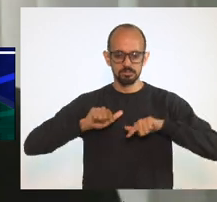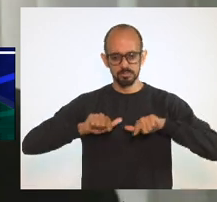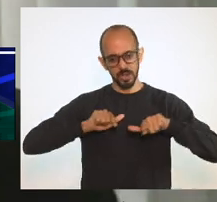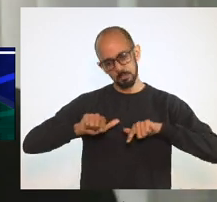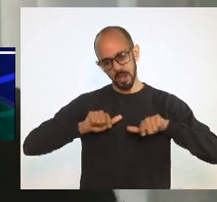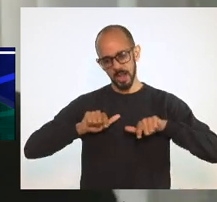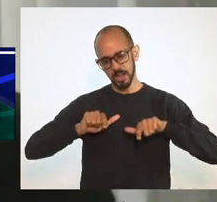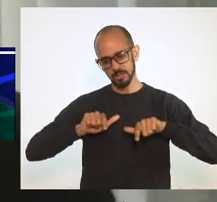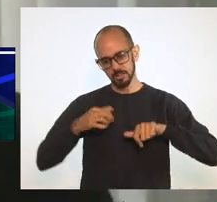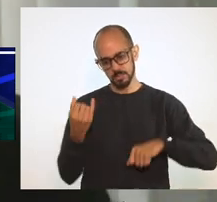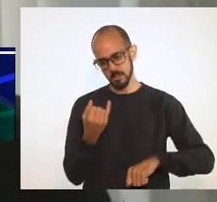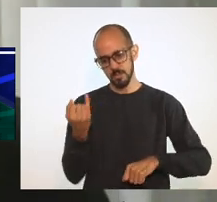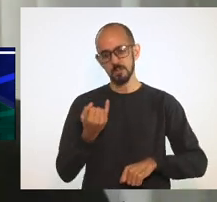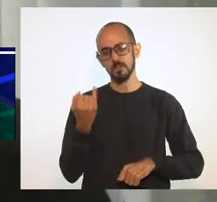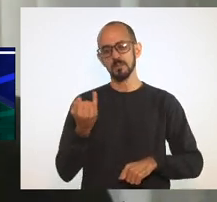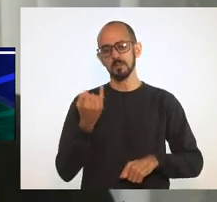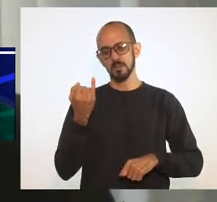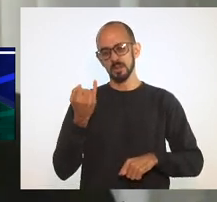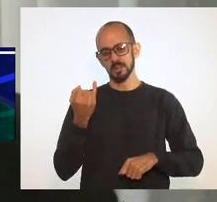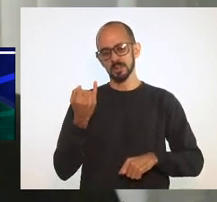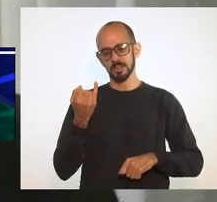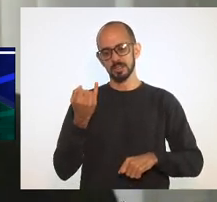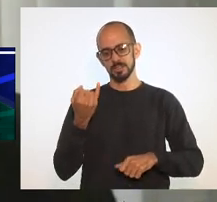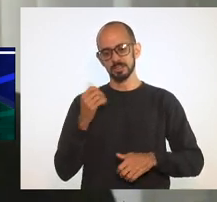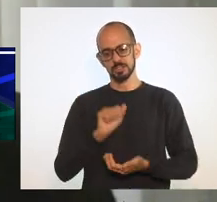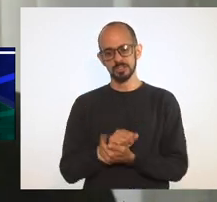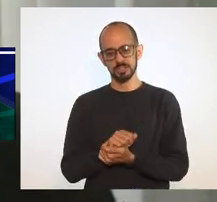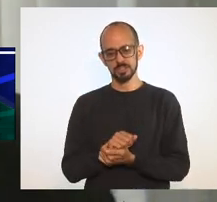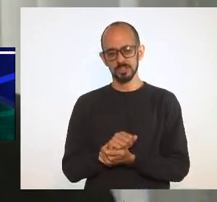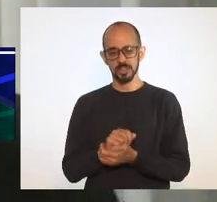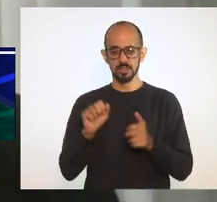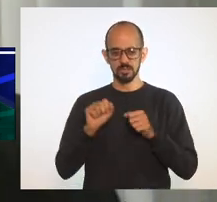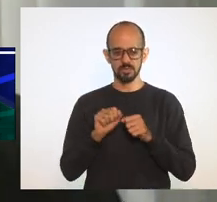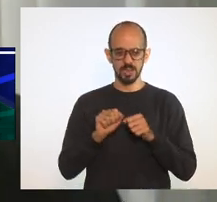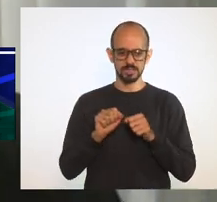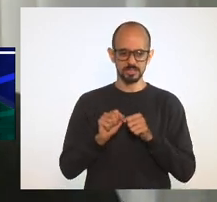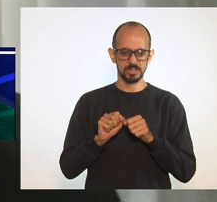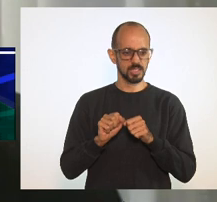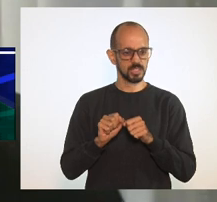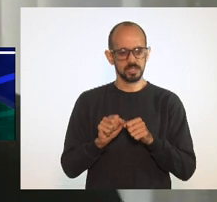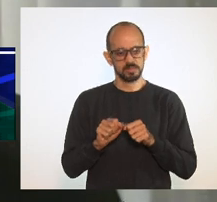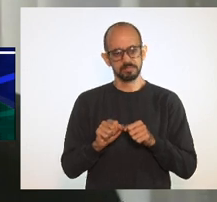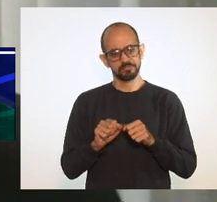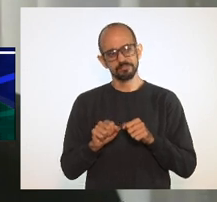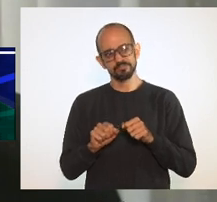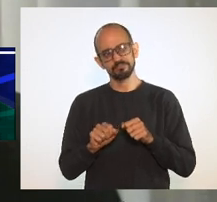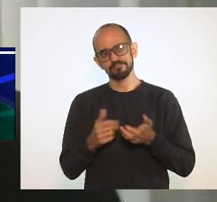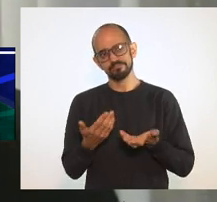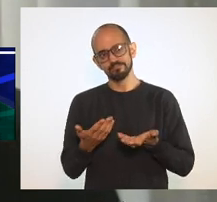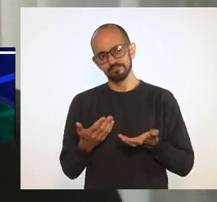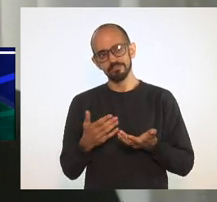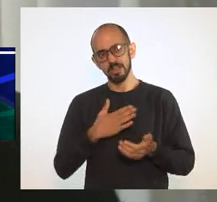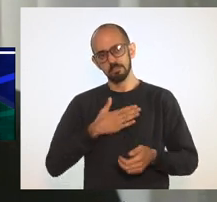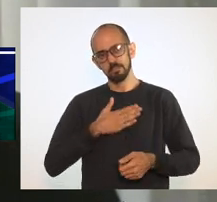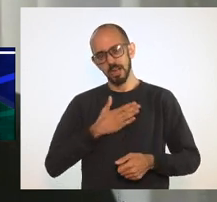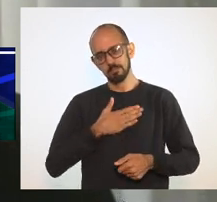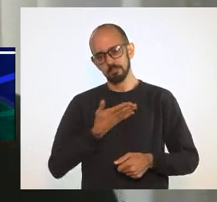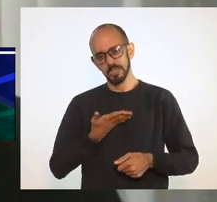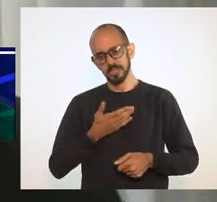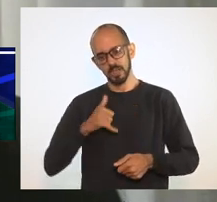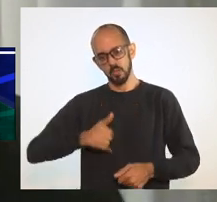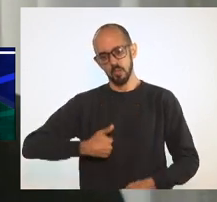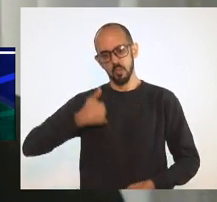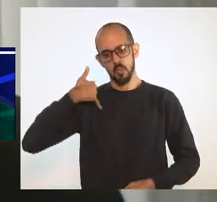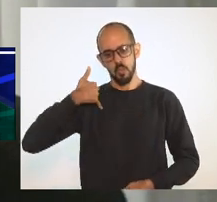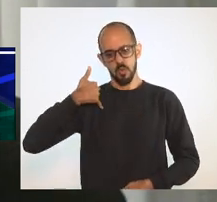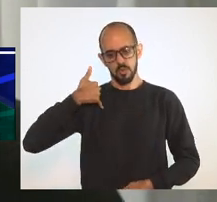muito importante aí no parlamento, e fazer parte aí, para mim tem sido assim, um orgulho muito